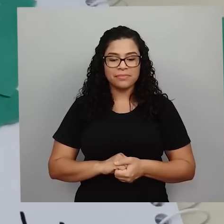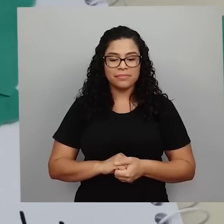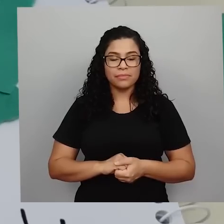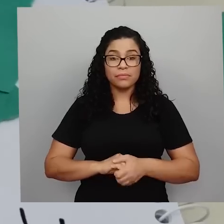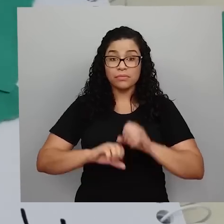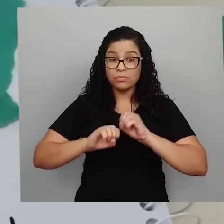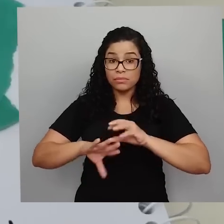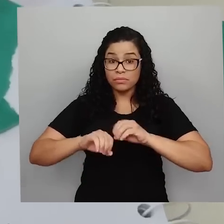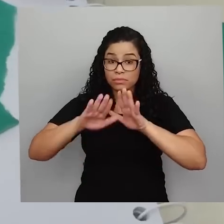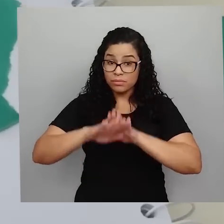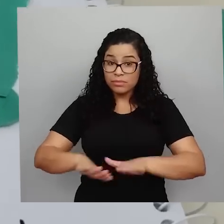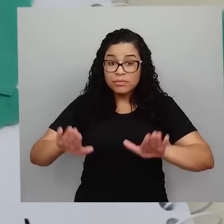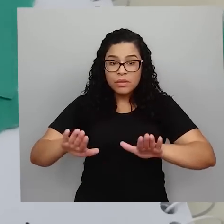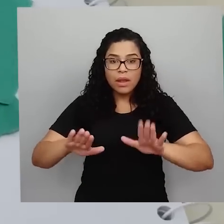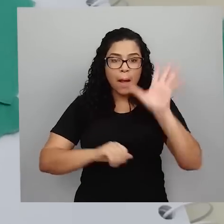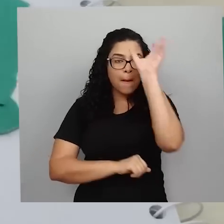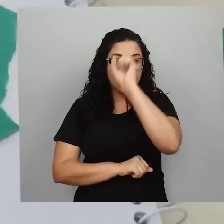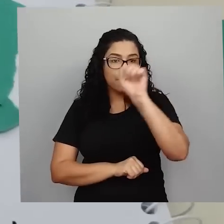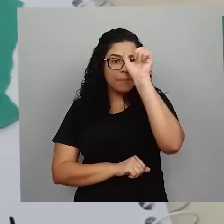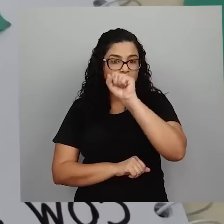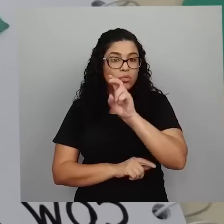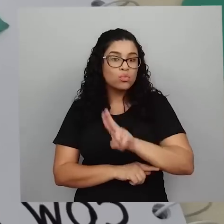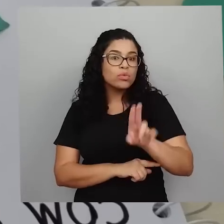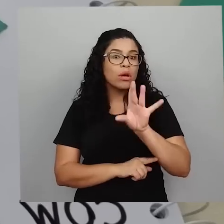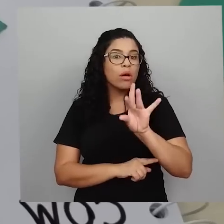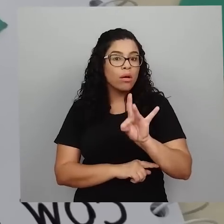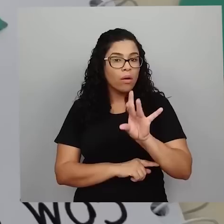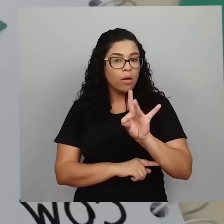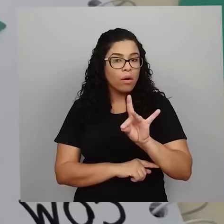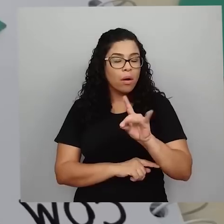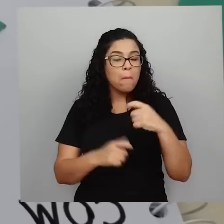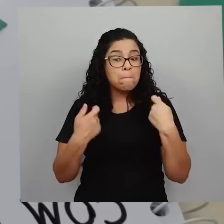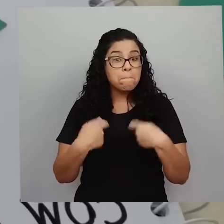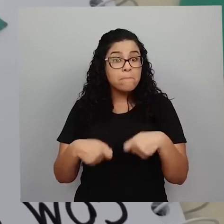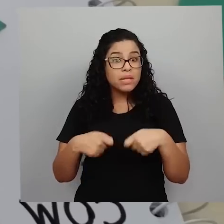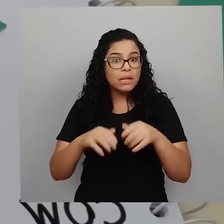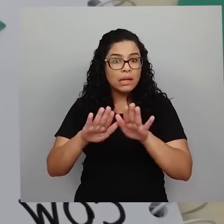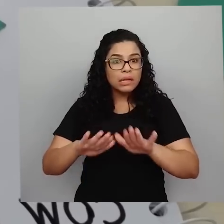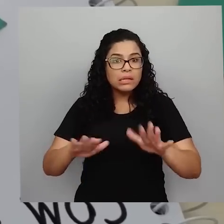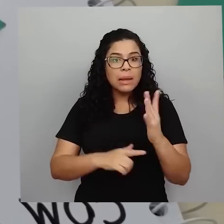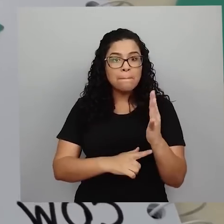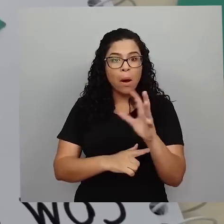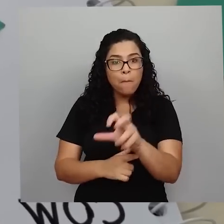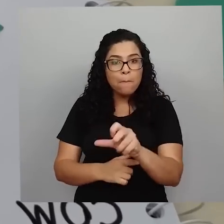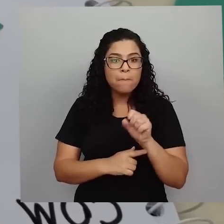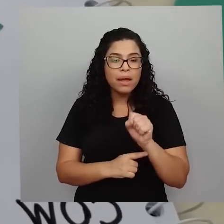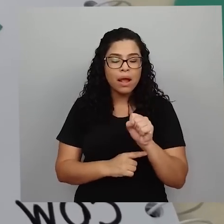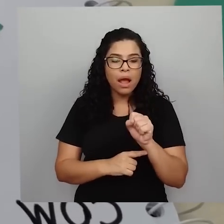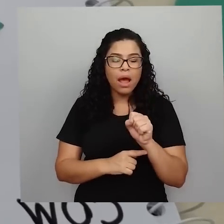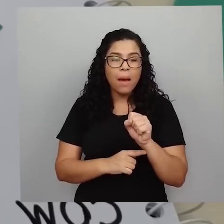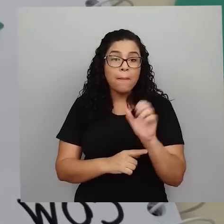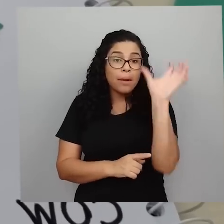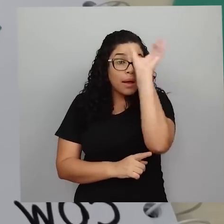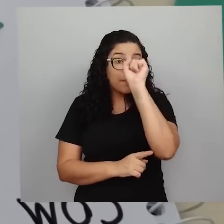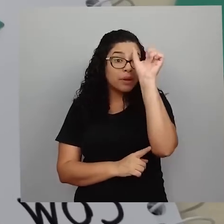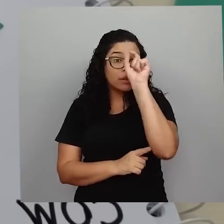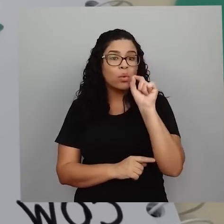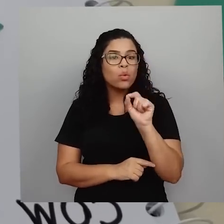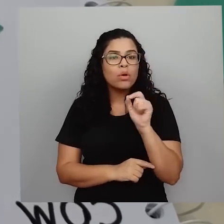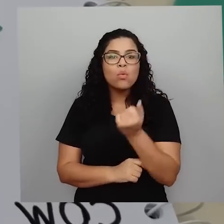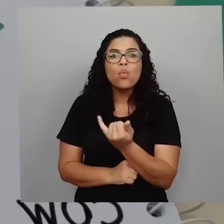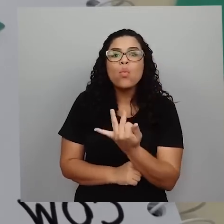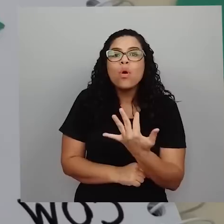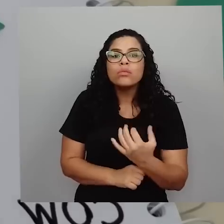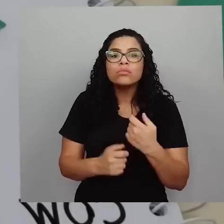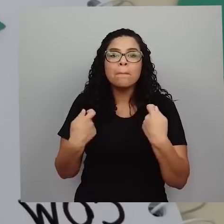É na educação infantil que a gente aprende a usar cola. A gente tem que deixar a cola na mão das crianças para elas aprenderem a dosar o